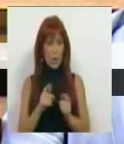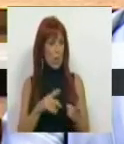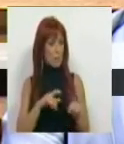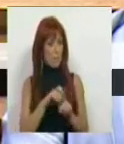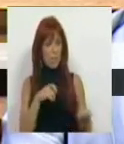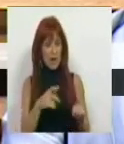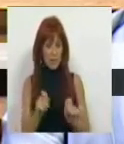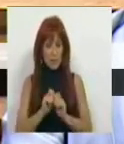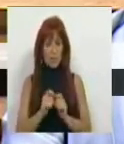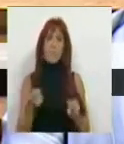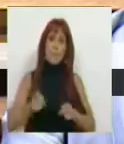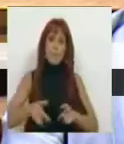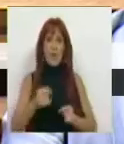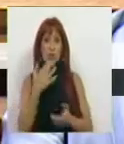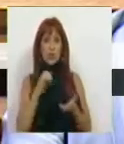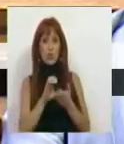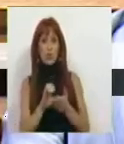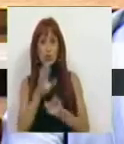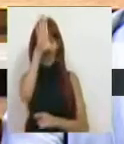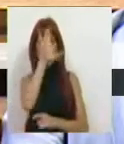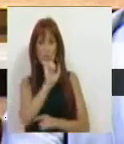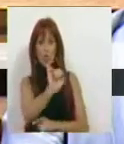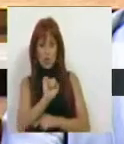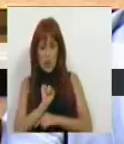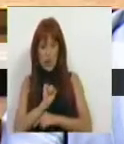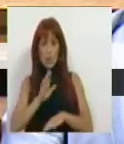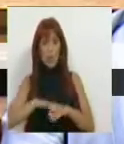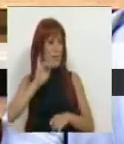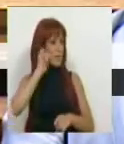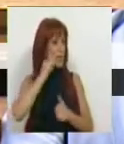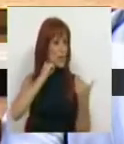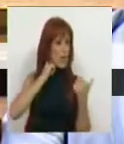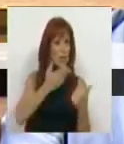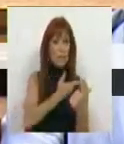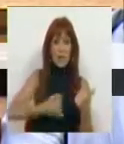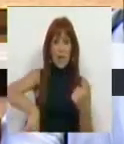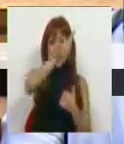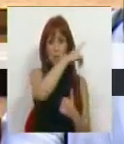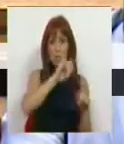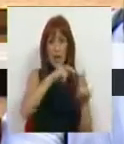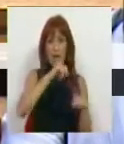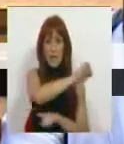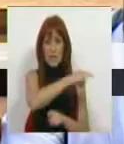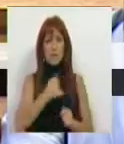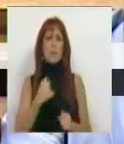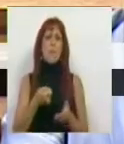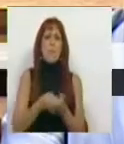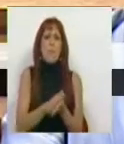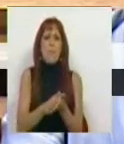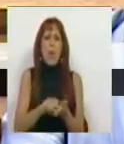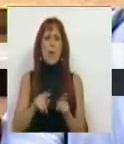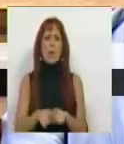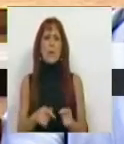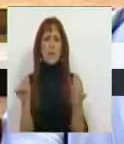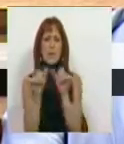Banif, ainda ficou com créditos sobre o Estado resultantes de prejuízos passados do Banif. São borlas ao